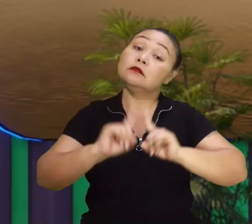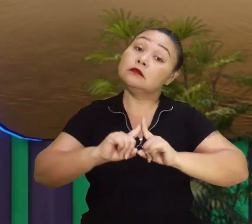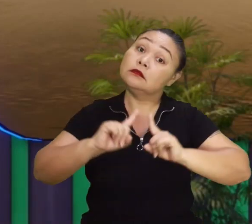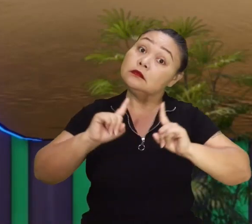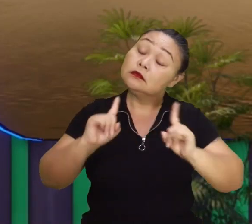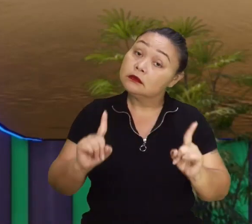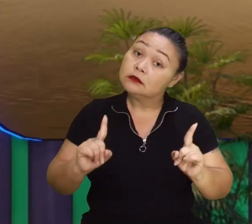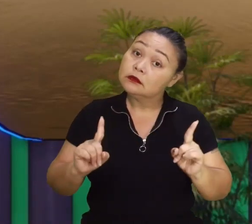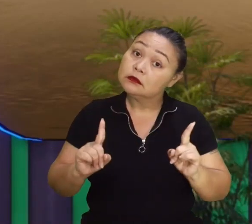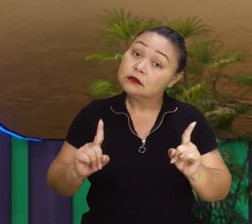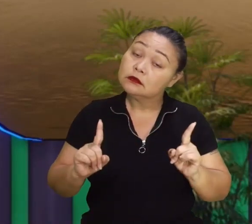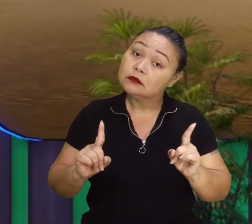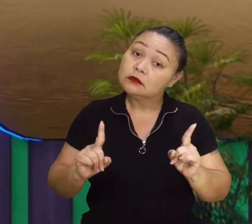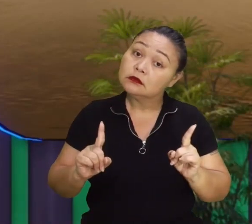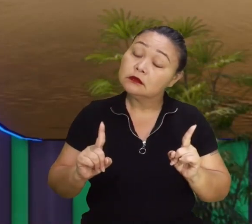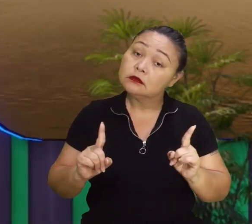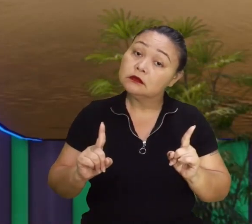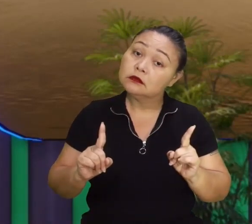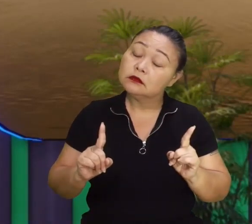entanto,